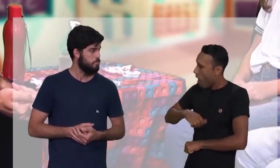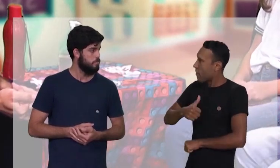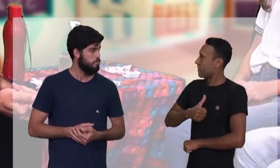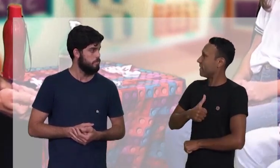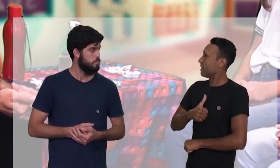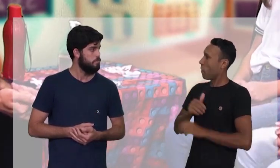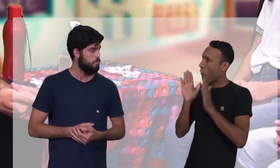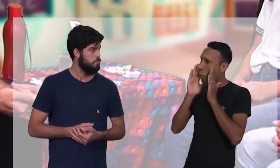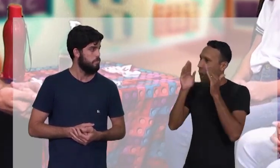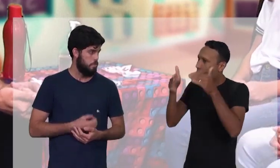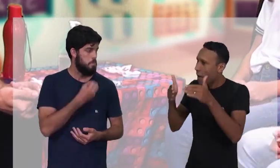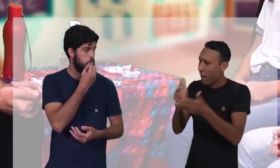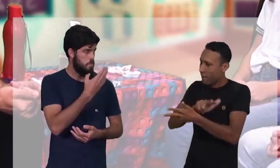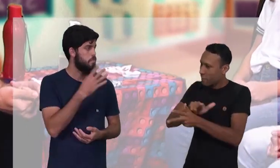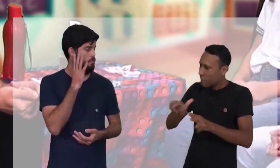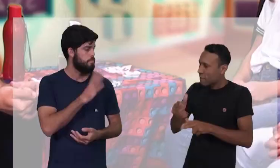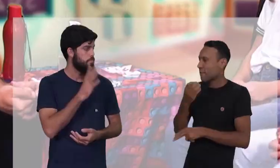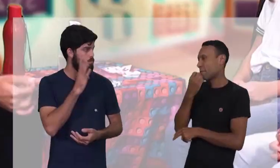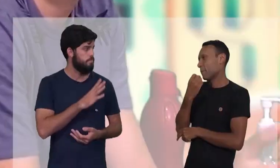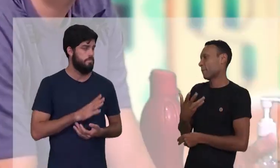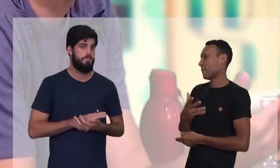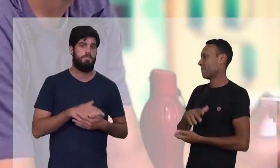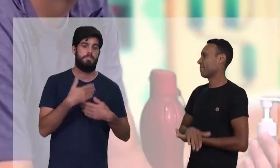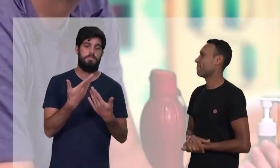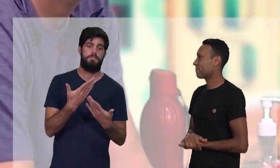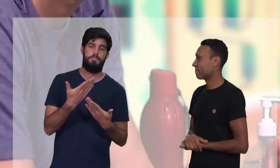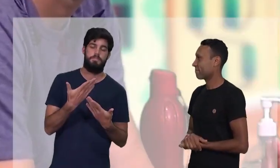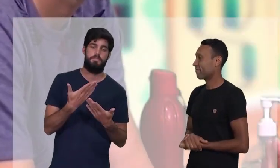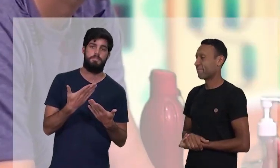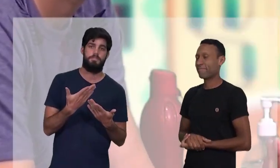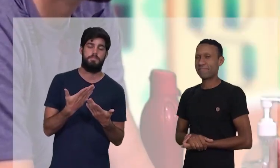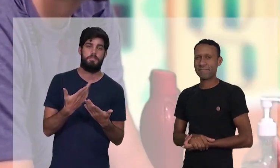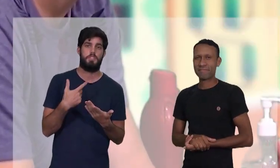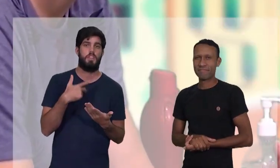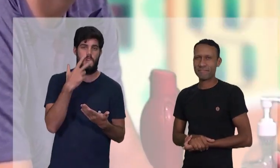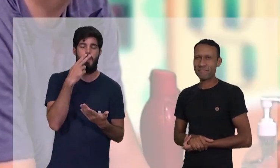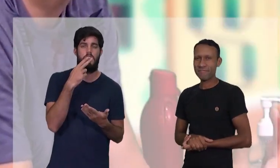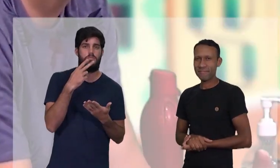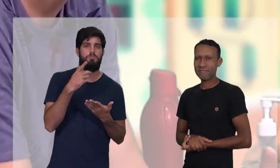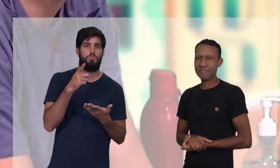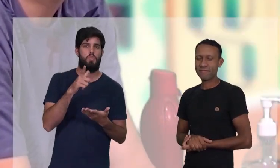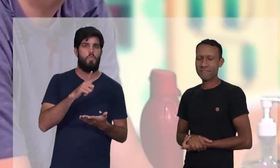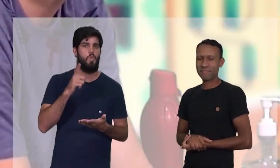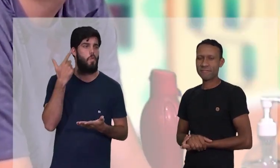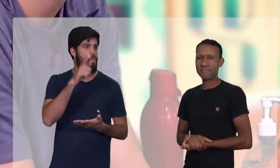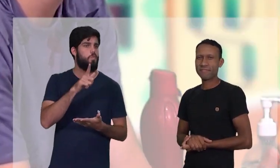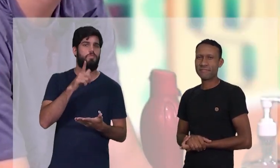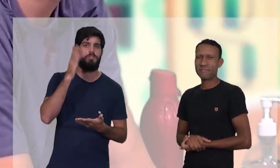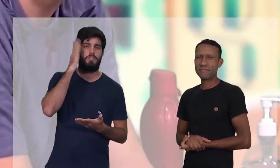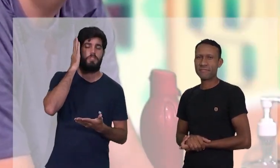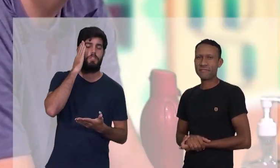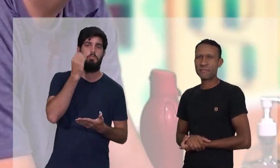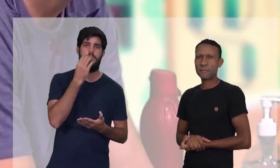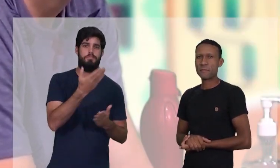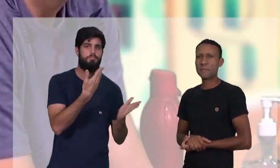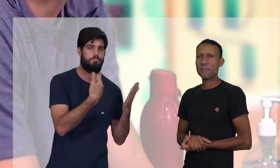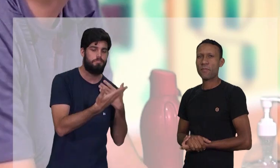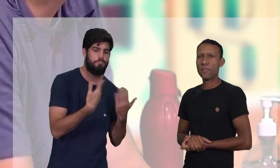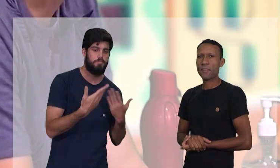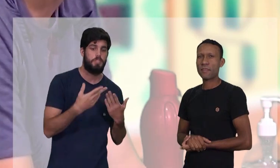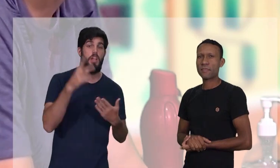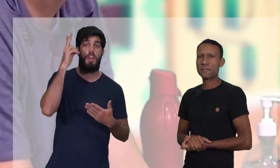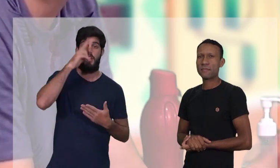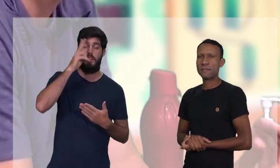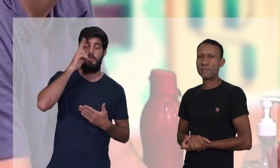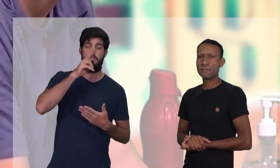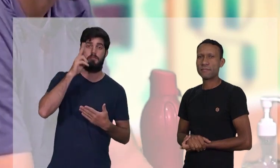nas coisas boas. Boa, legal. Então, gente, acho que deu para entender muito bem desse papo, deu para aprender muita coisa. E